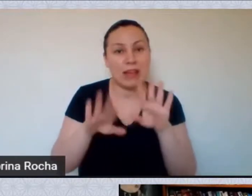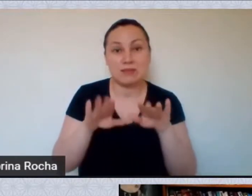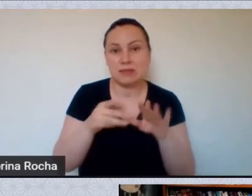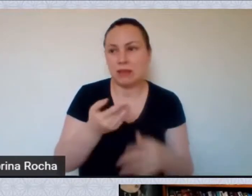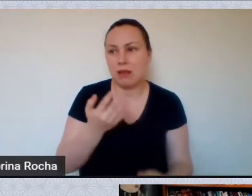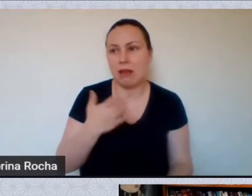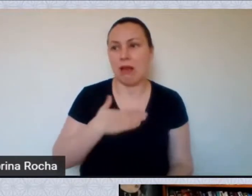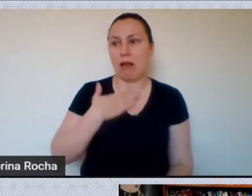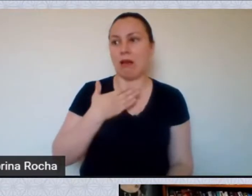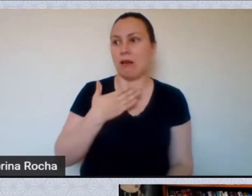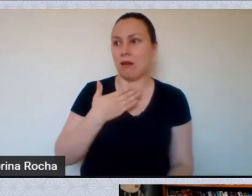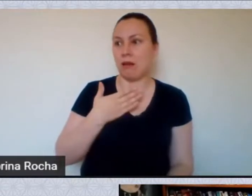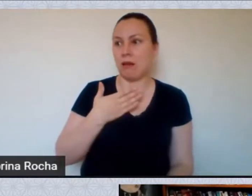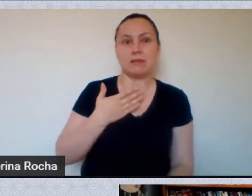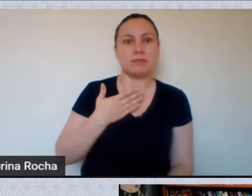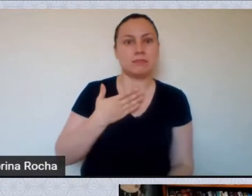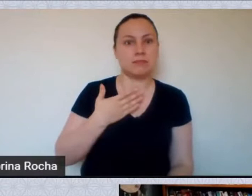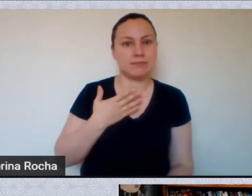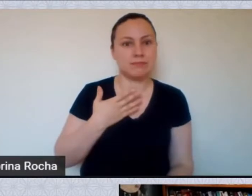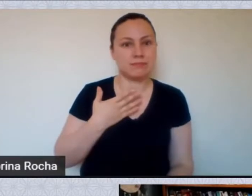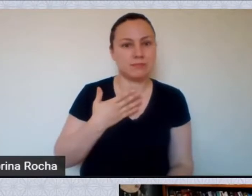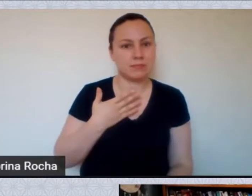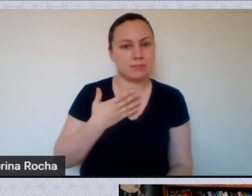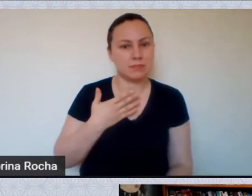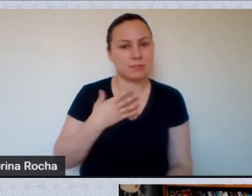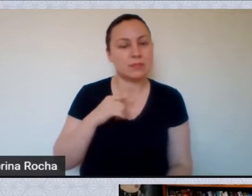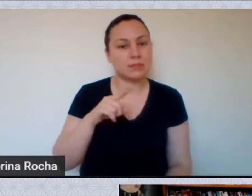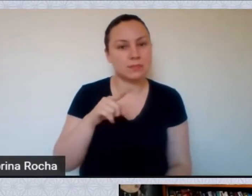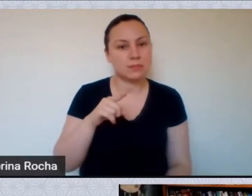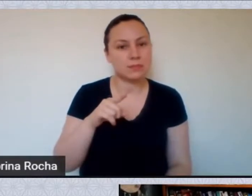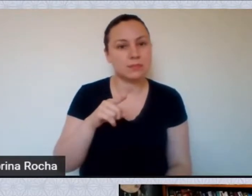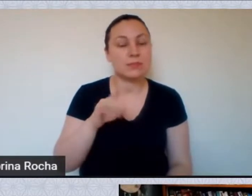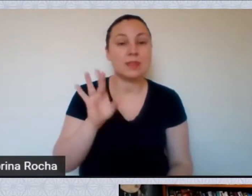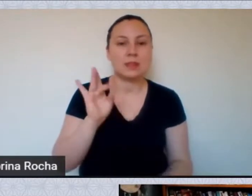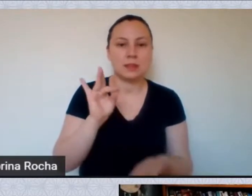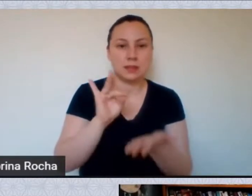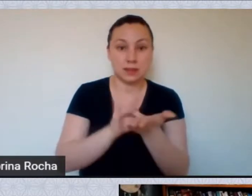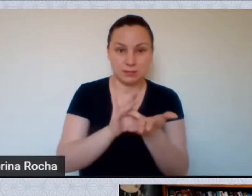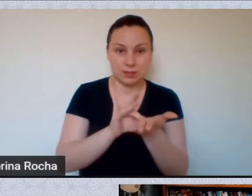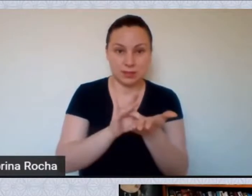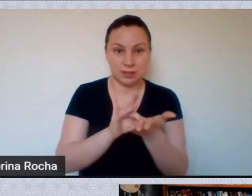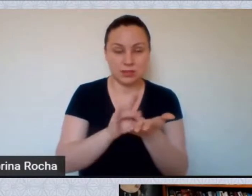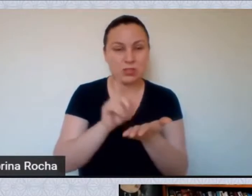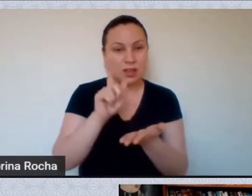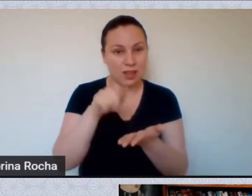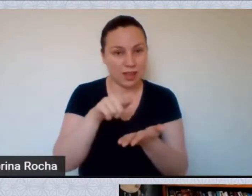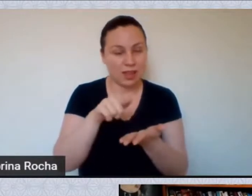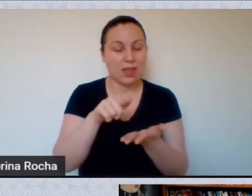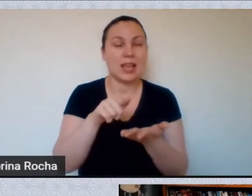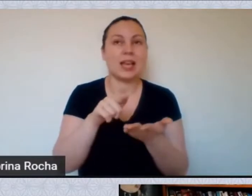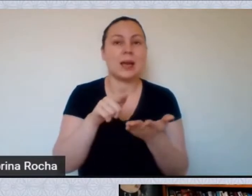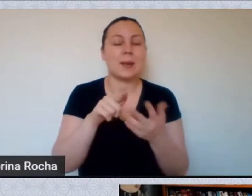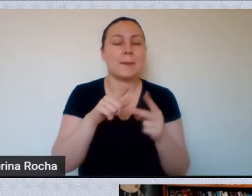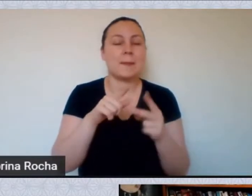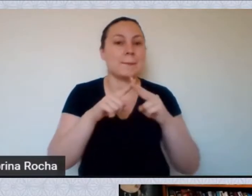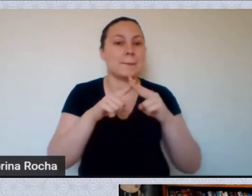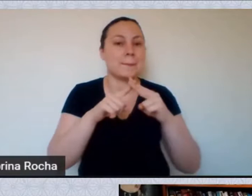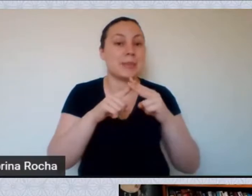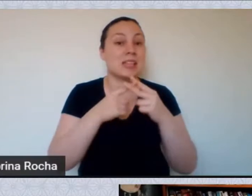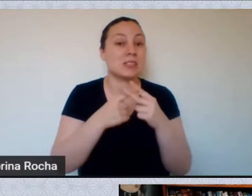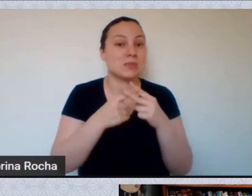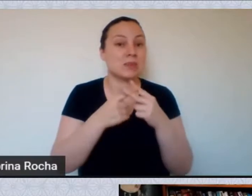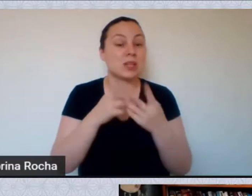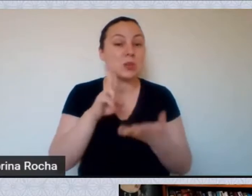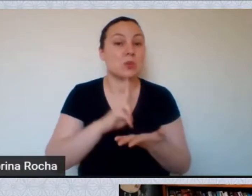pessoas da área científica, são, na verdade, os instrumentos que a gente usa para